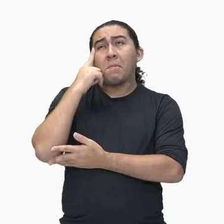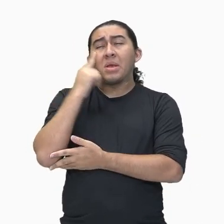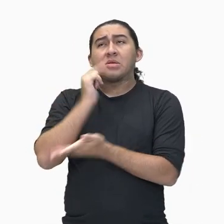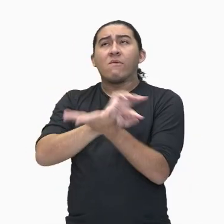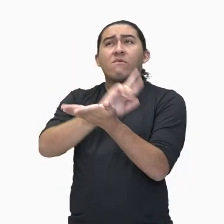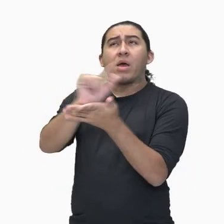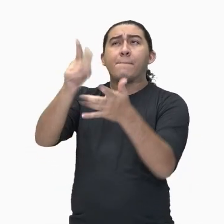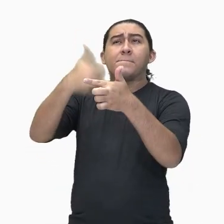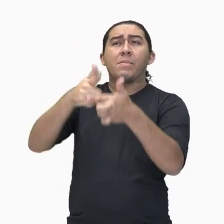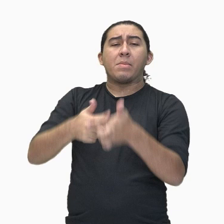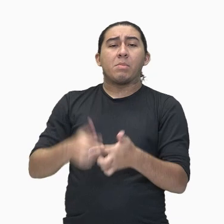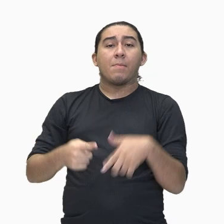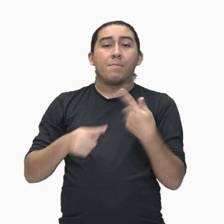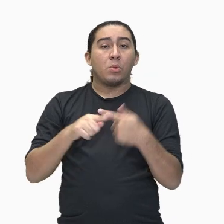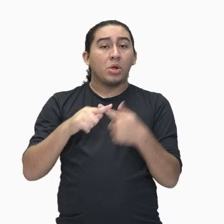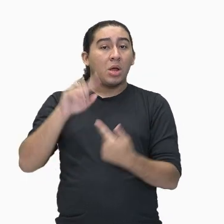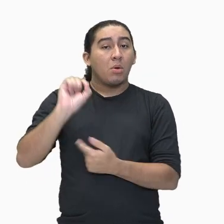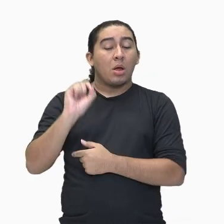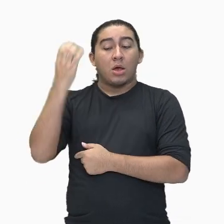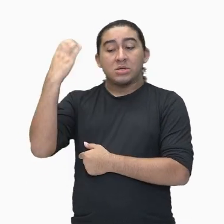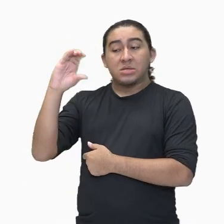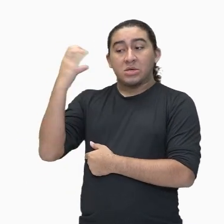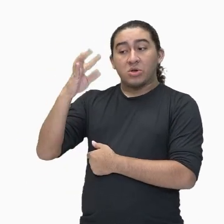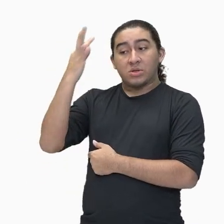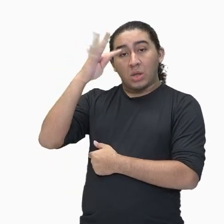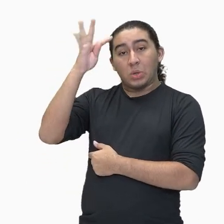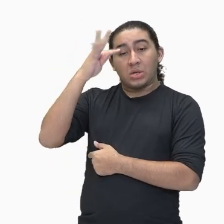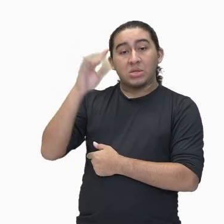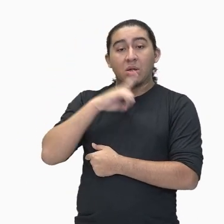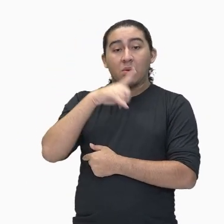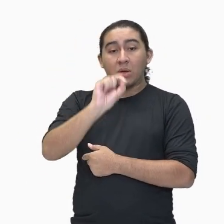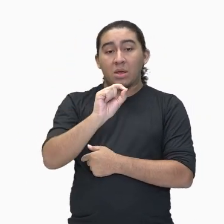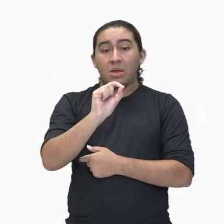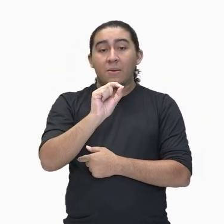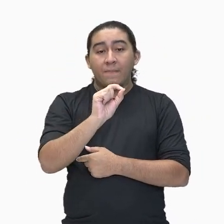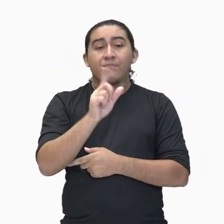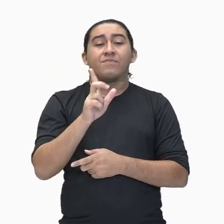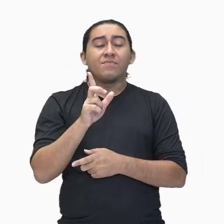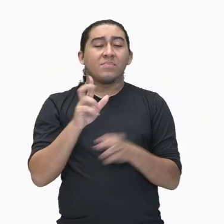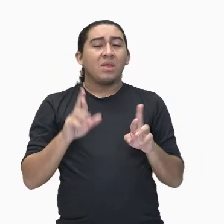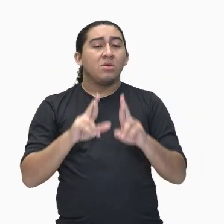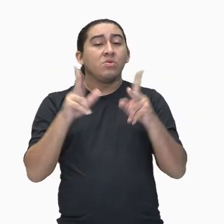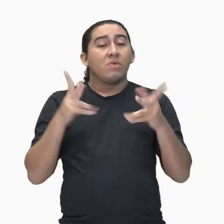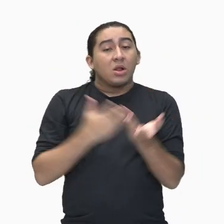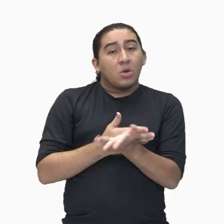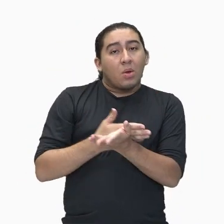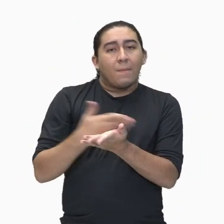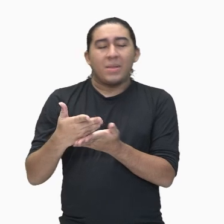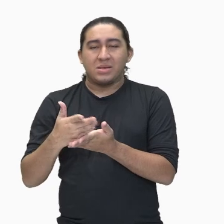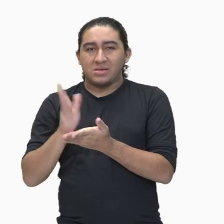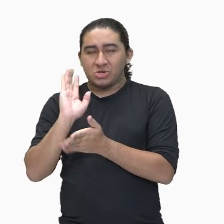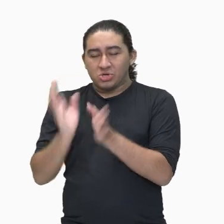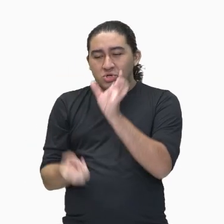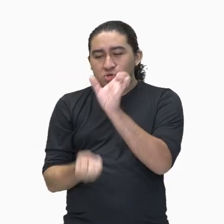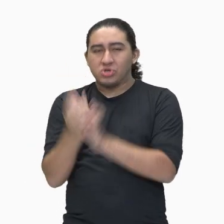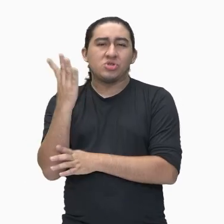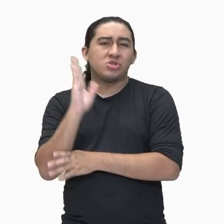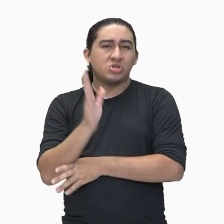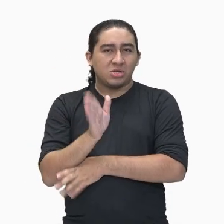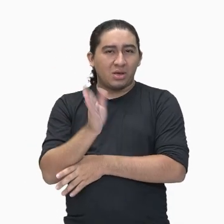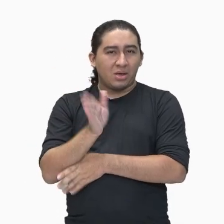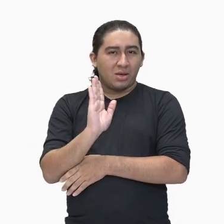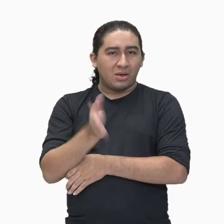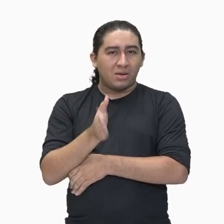que o cientificismo despontava. Então, era o início, né? Lembra que eu falei de Gutenberg na aula